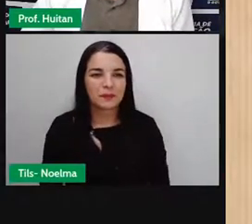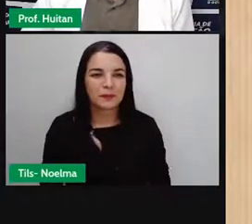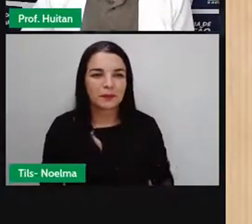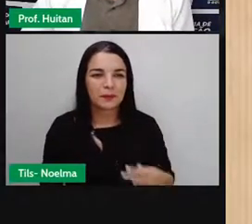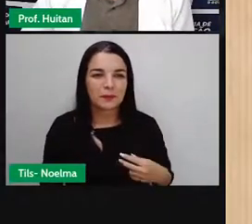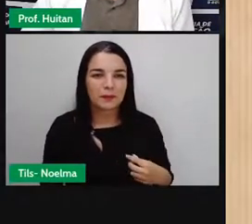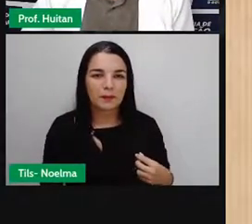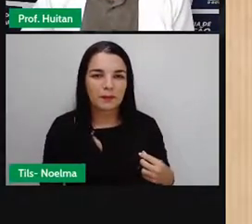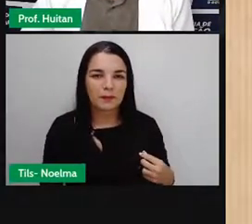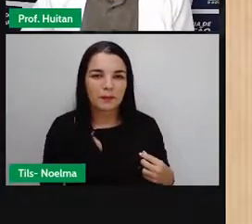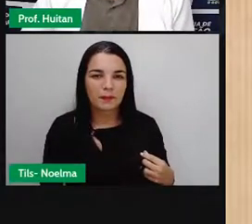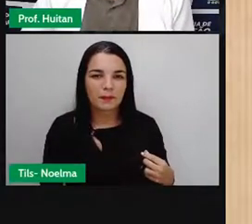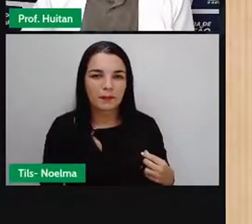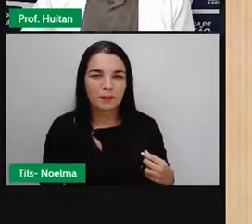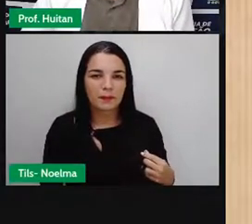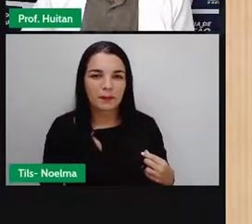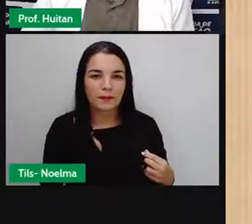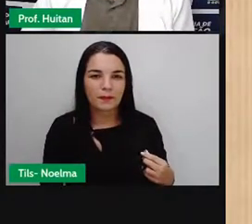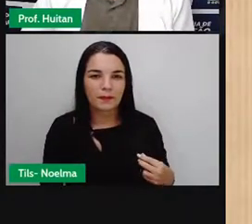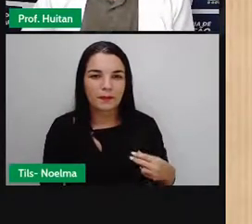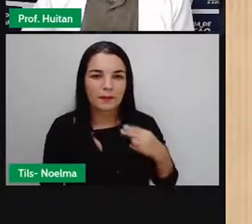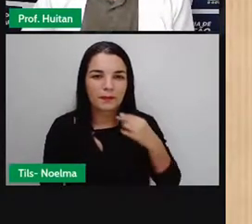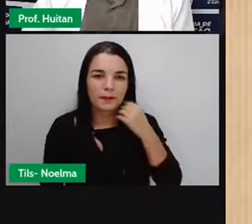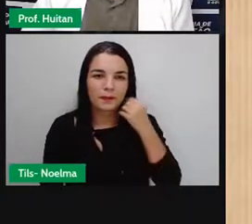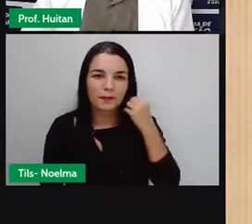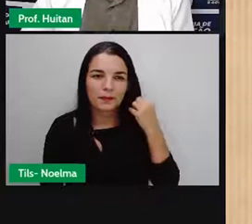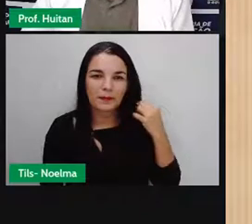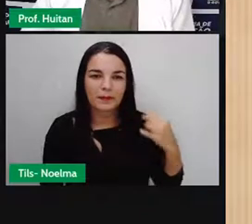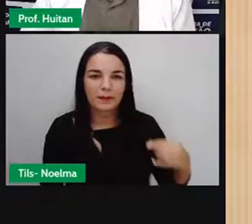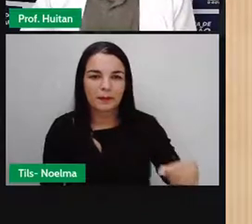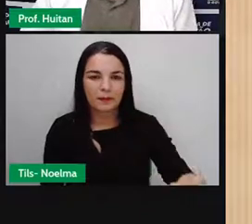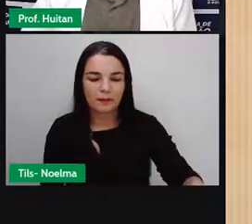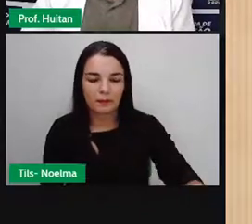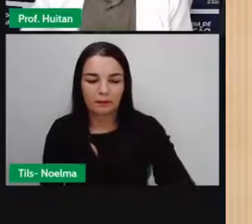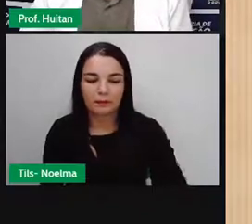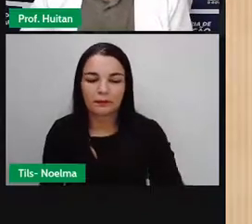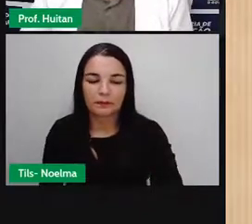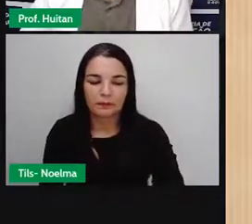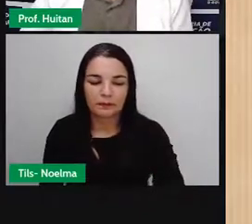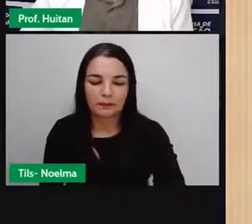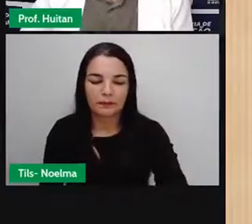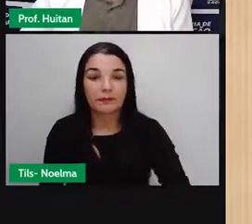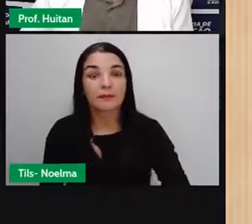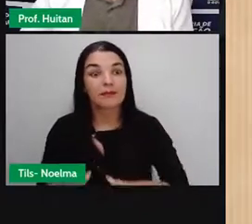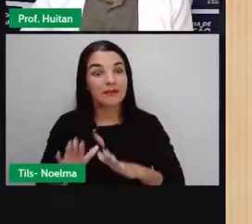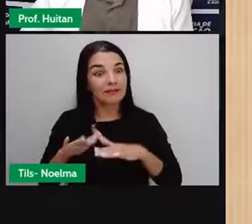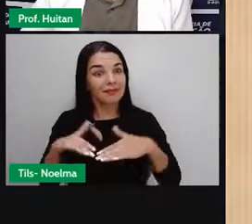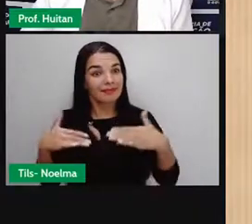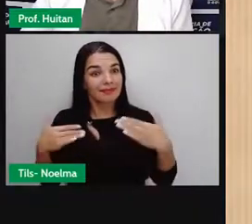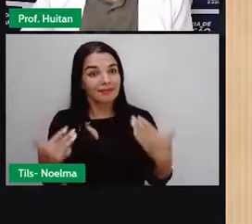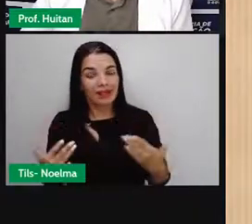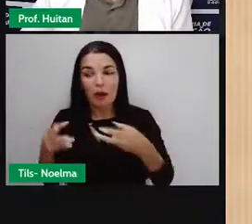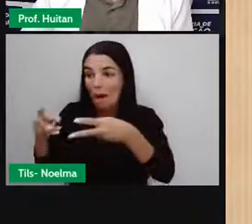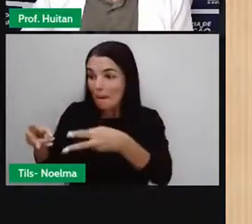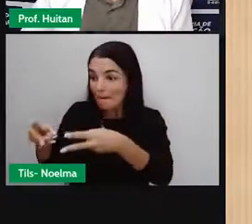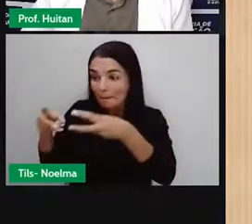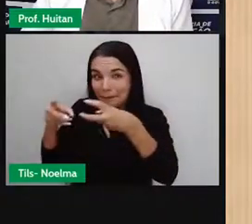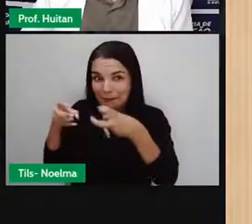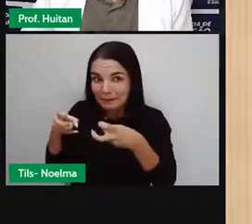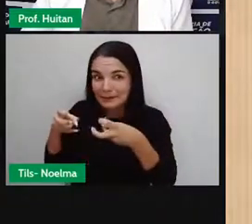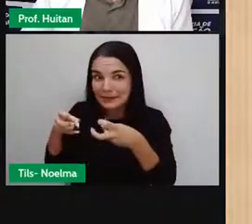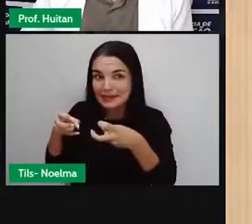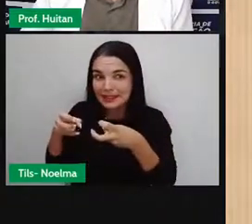Você vai conhecer. Então, gente, né? A gente percebe que